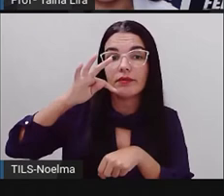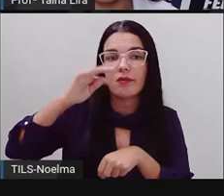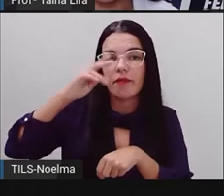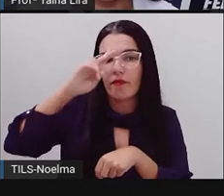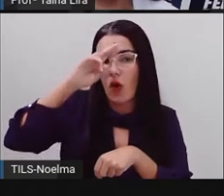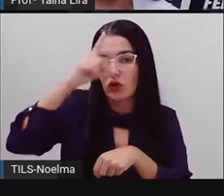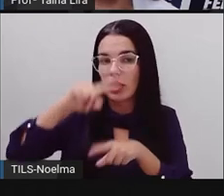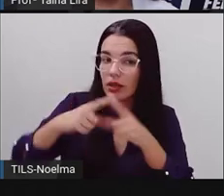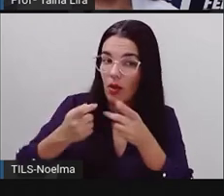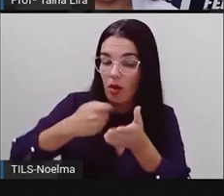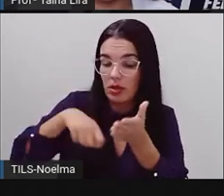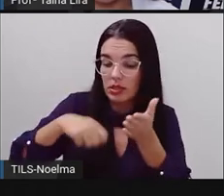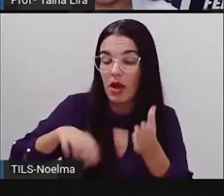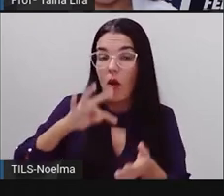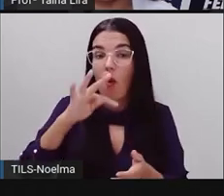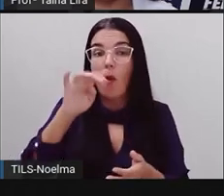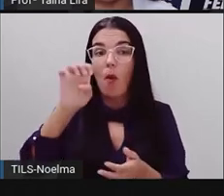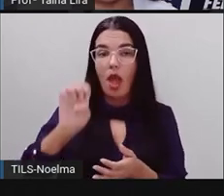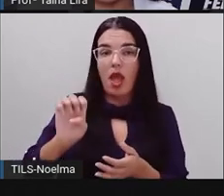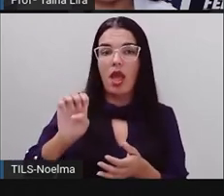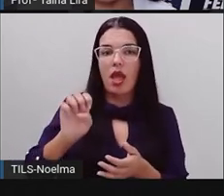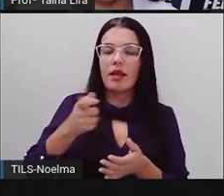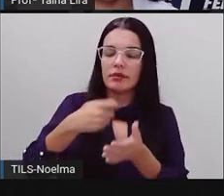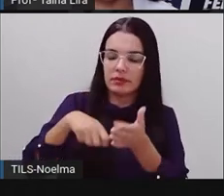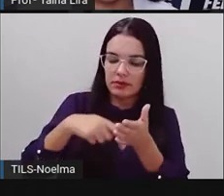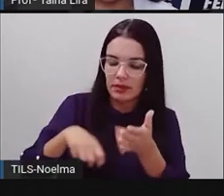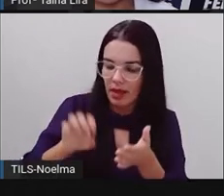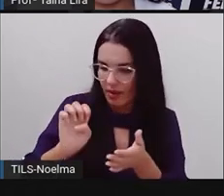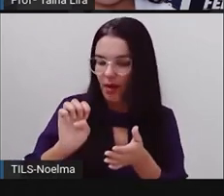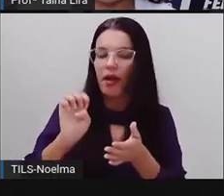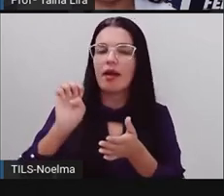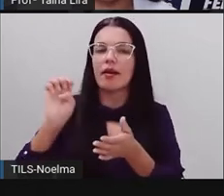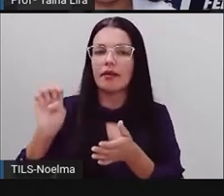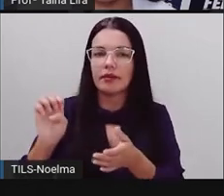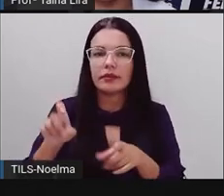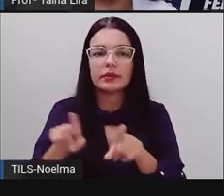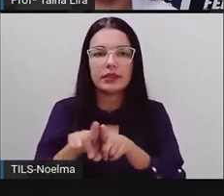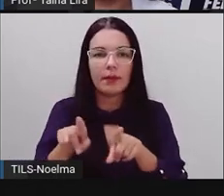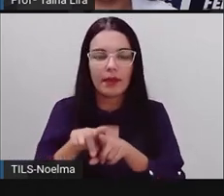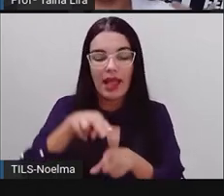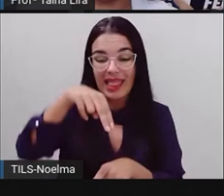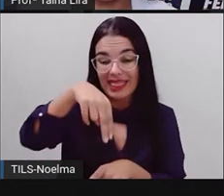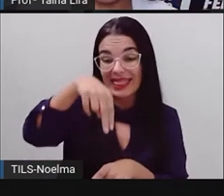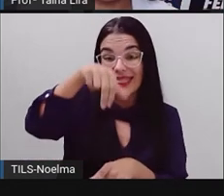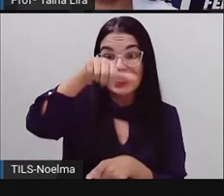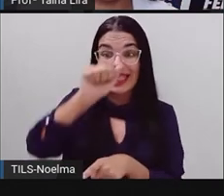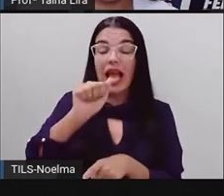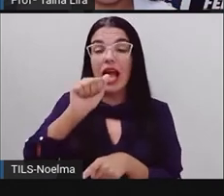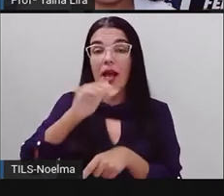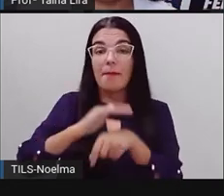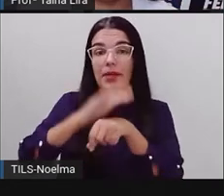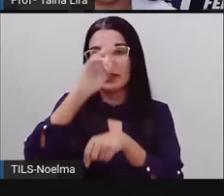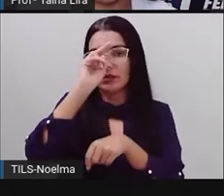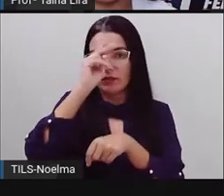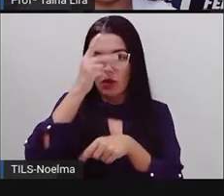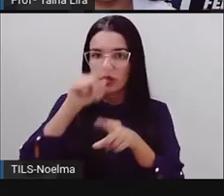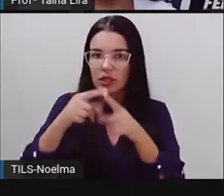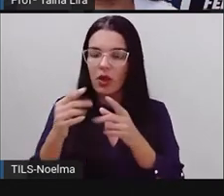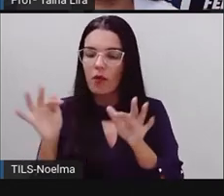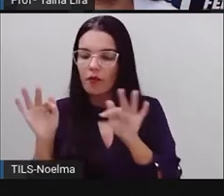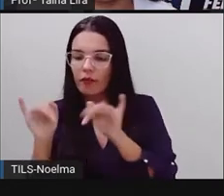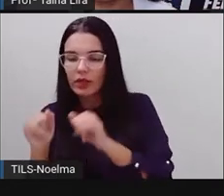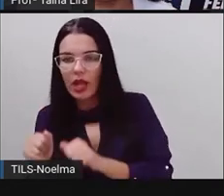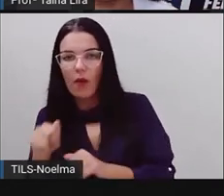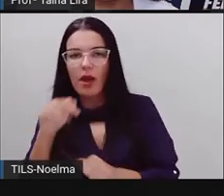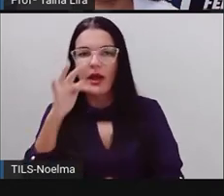Com e né espinafre também O espinafre ou mais forte ou na espinafre